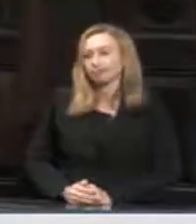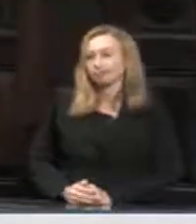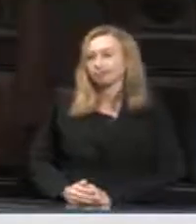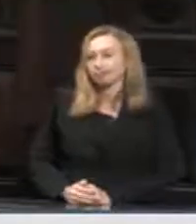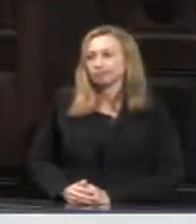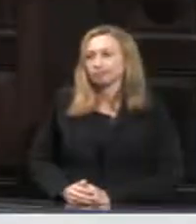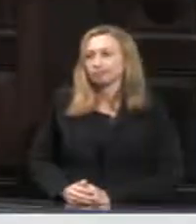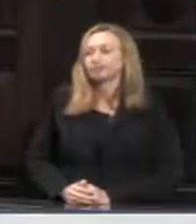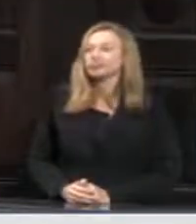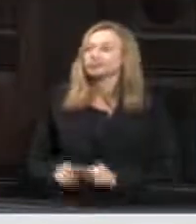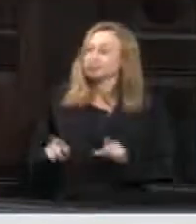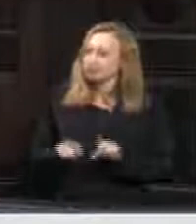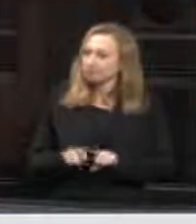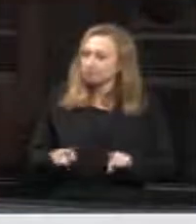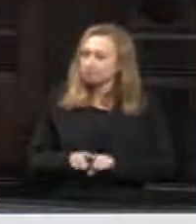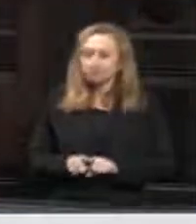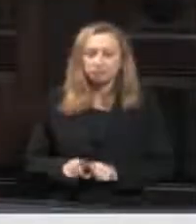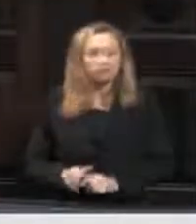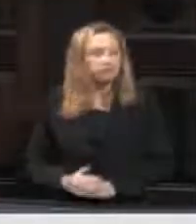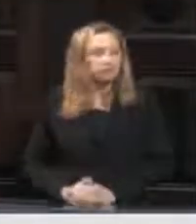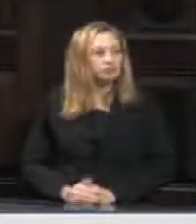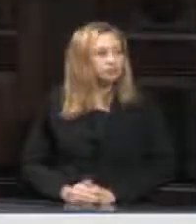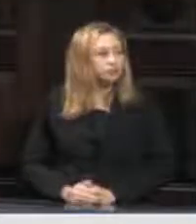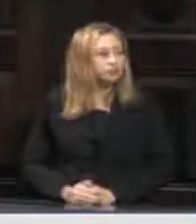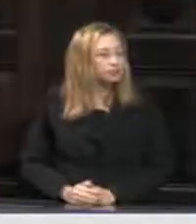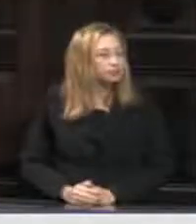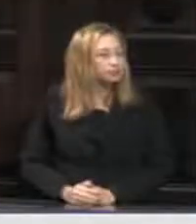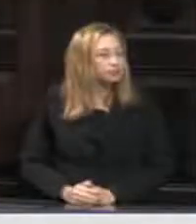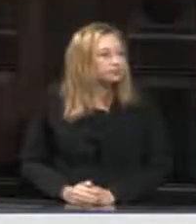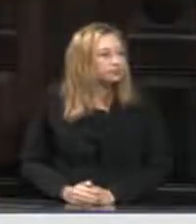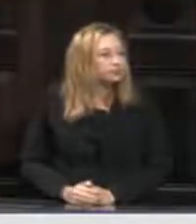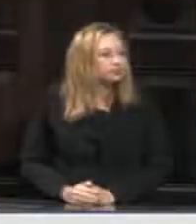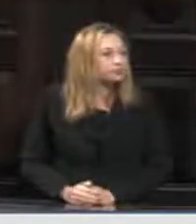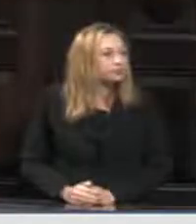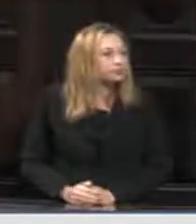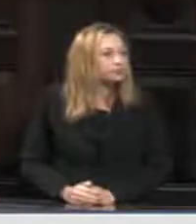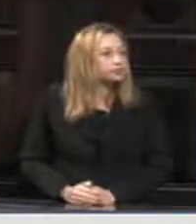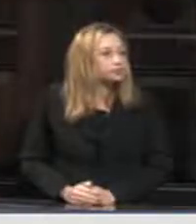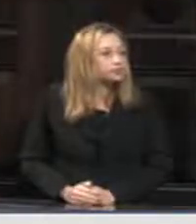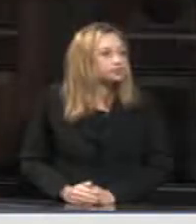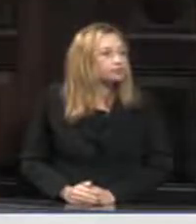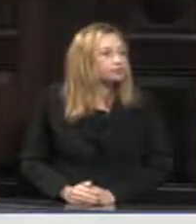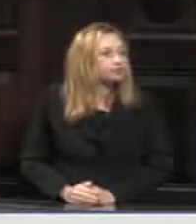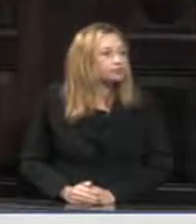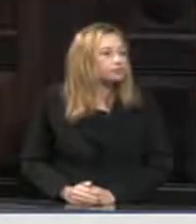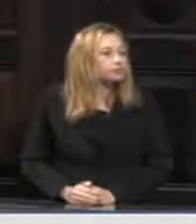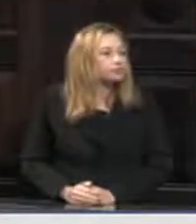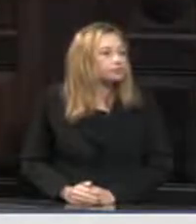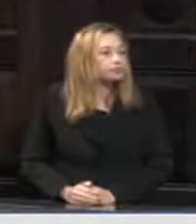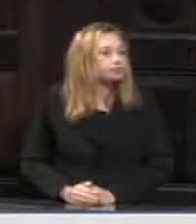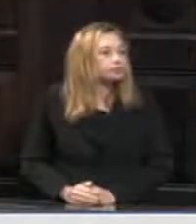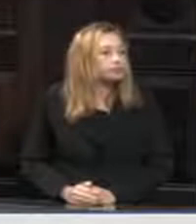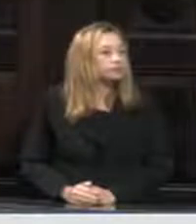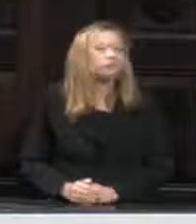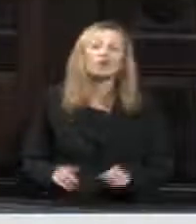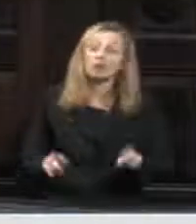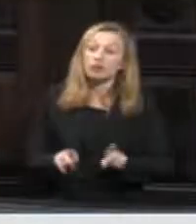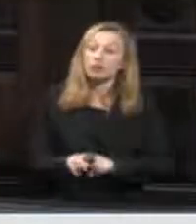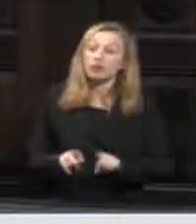E fora disso, permeia a questão hoje